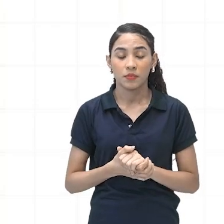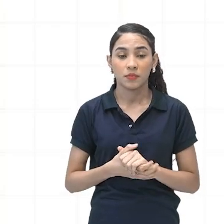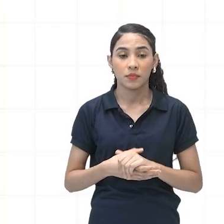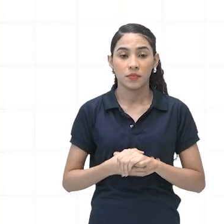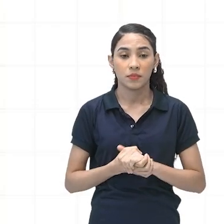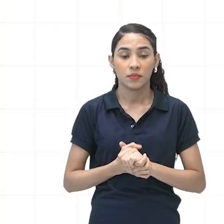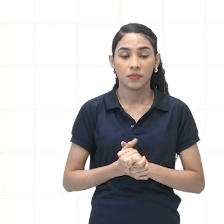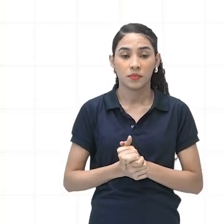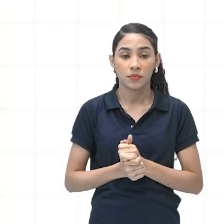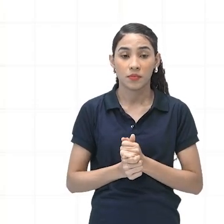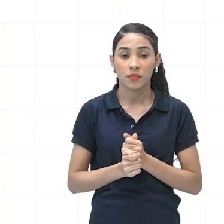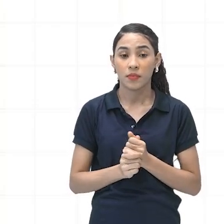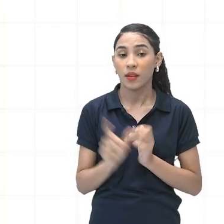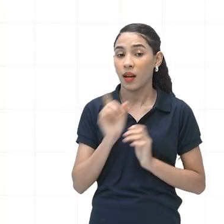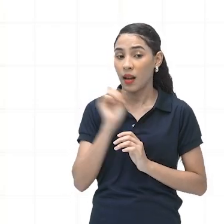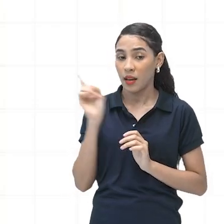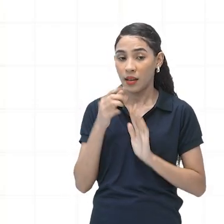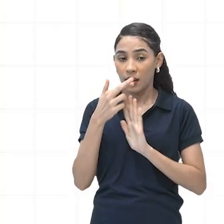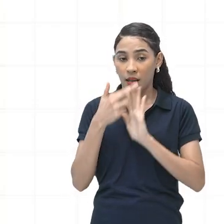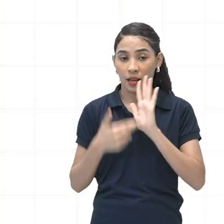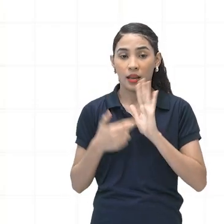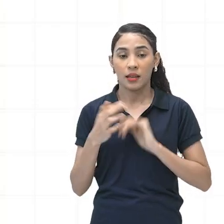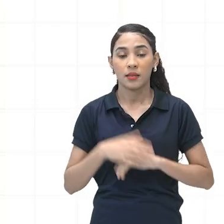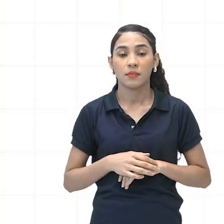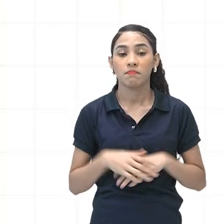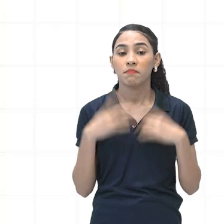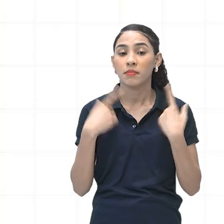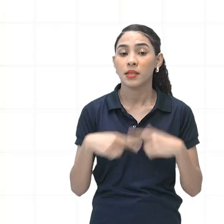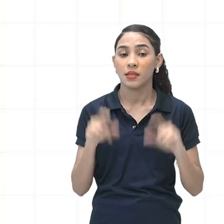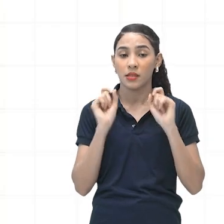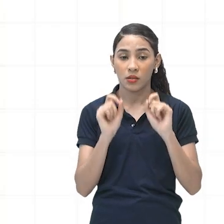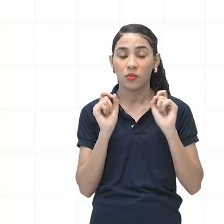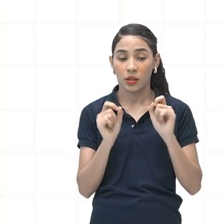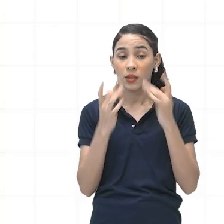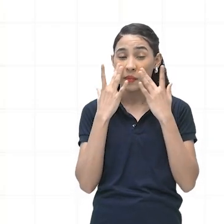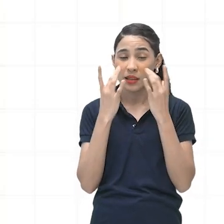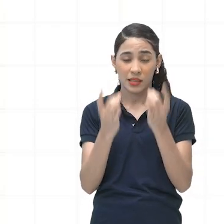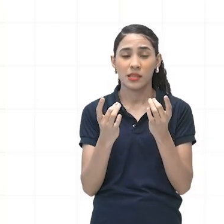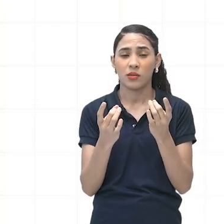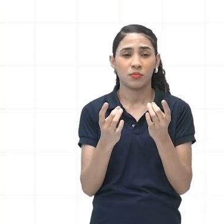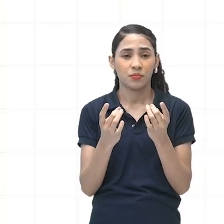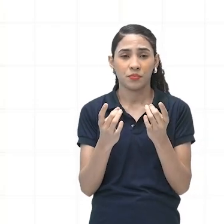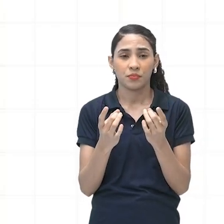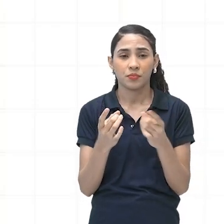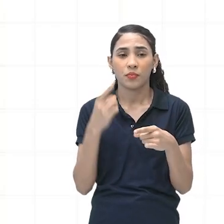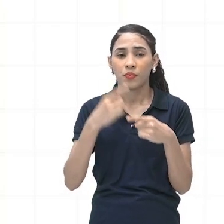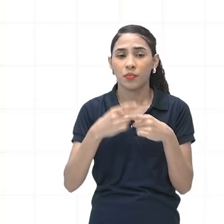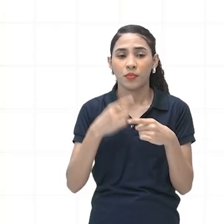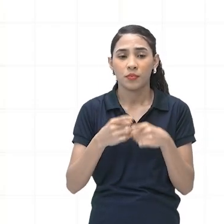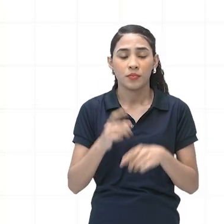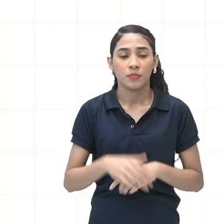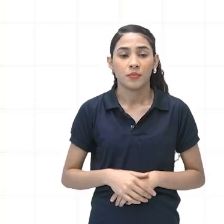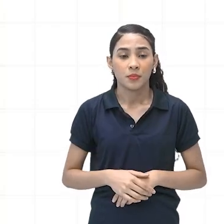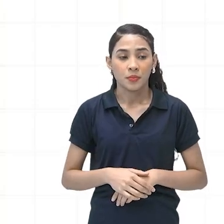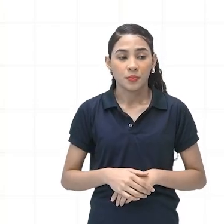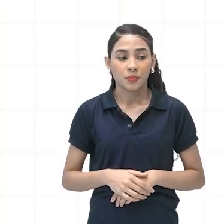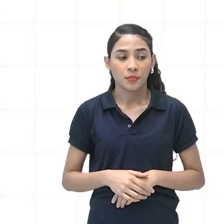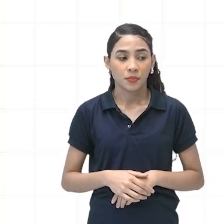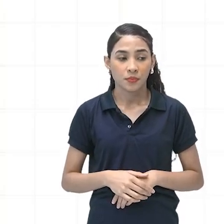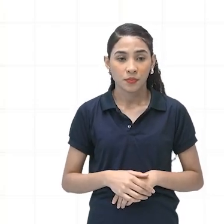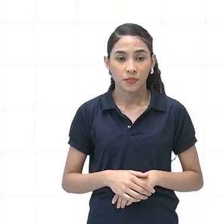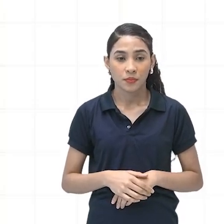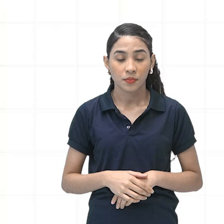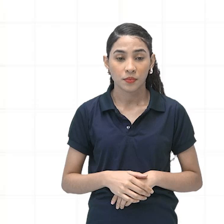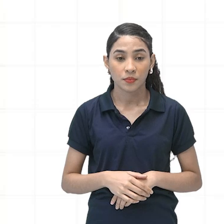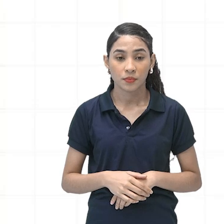aí. Essa propriedade, ela precisa de uma atenção. Atenção quando?